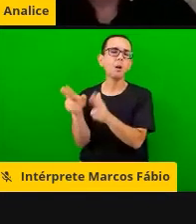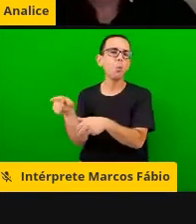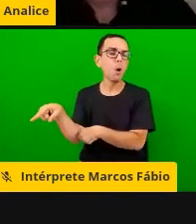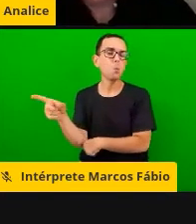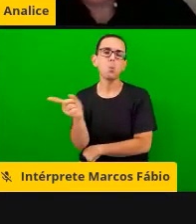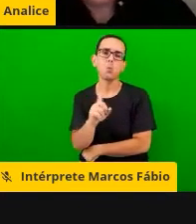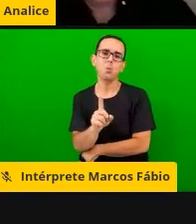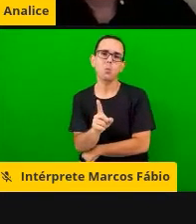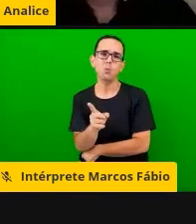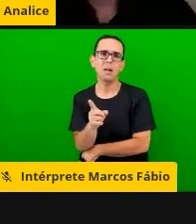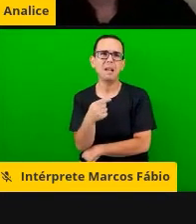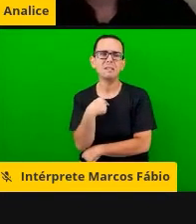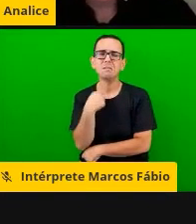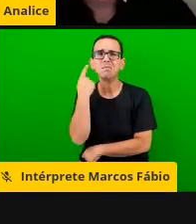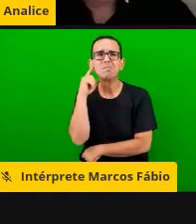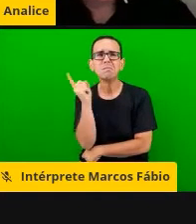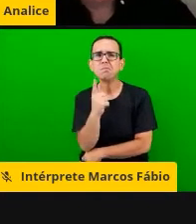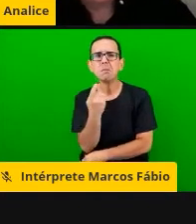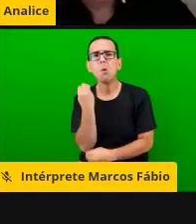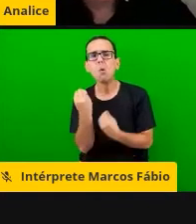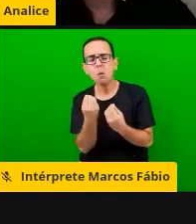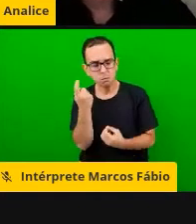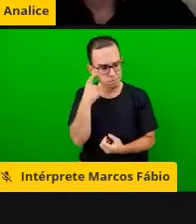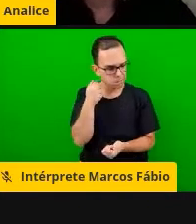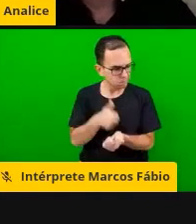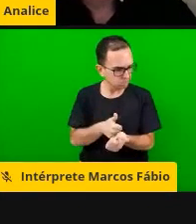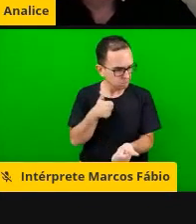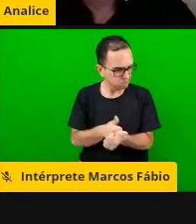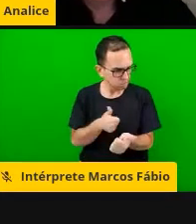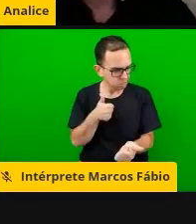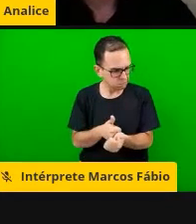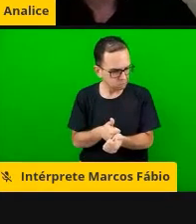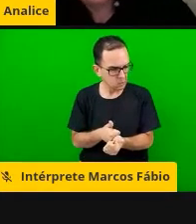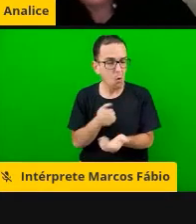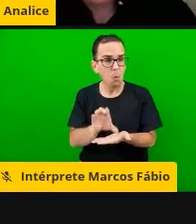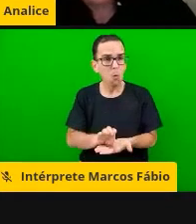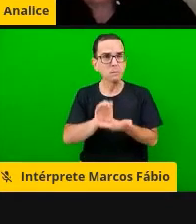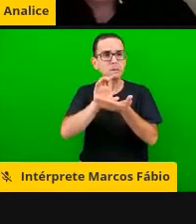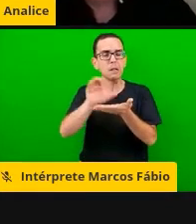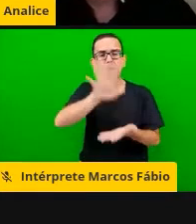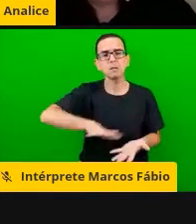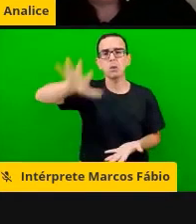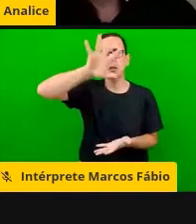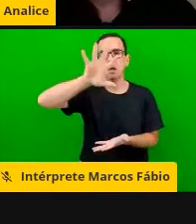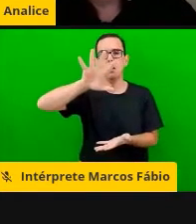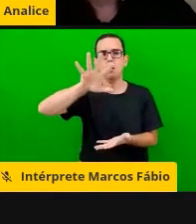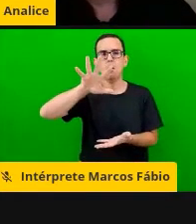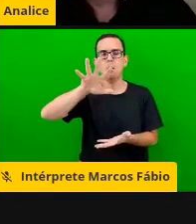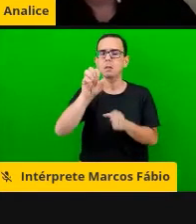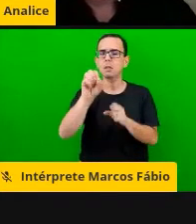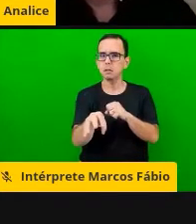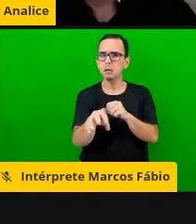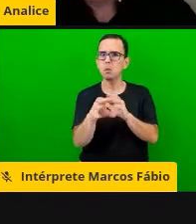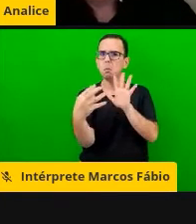gente nem sabe como é que a gente vai mensurar isso, na verdade, nem o Conselho Nacional de Educação, nem o MEC, eles terminaram